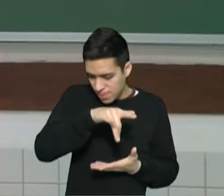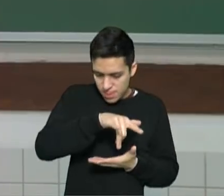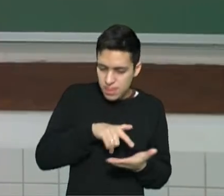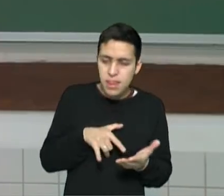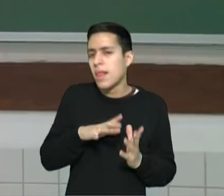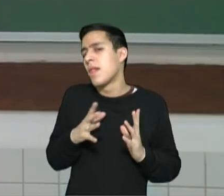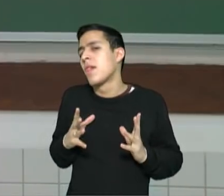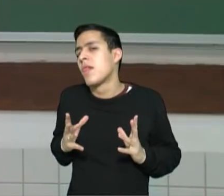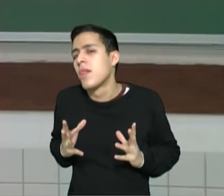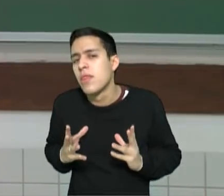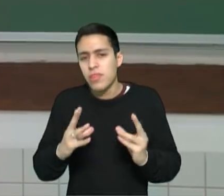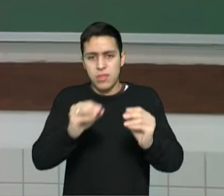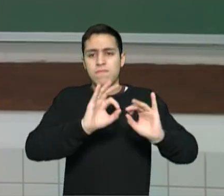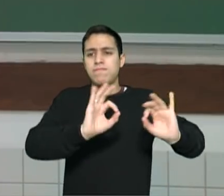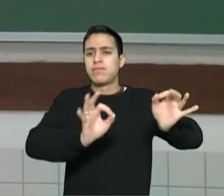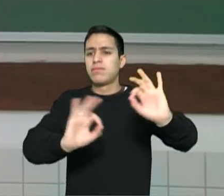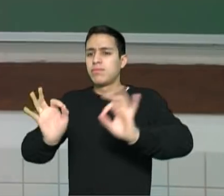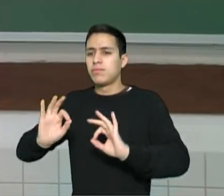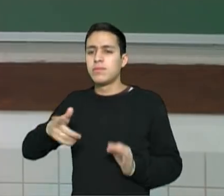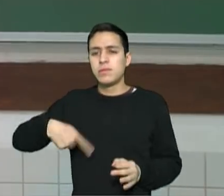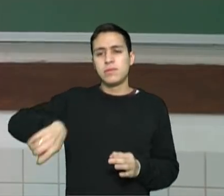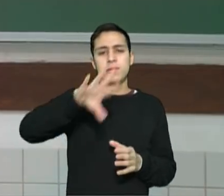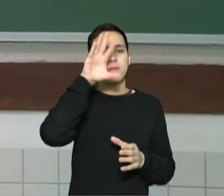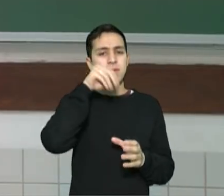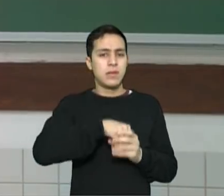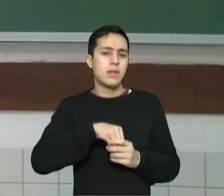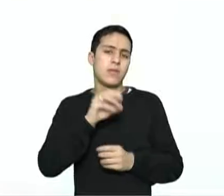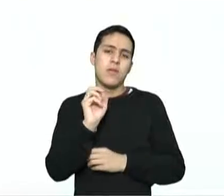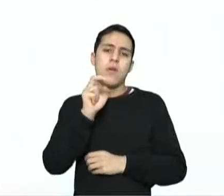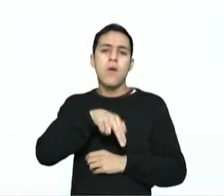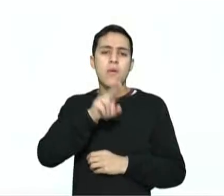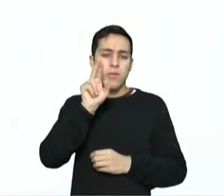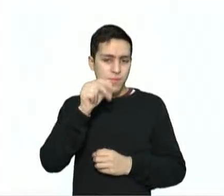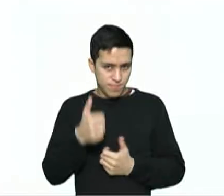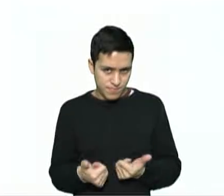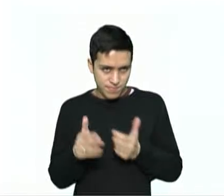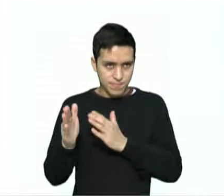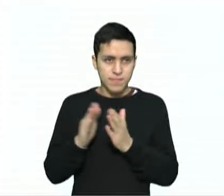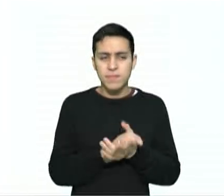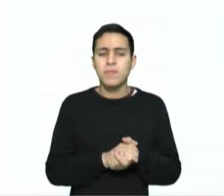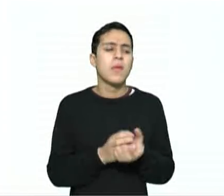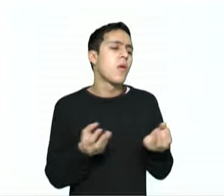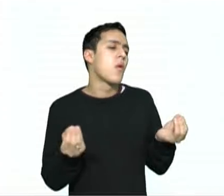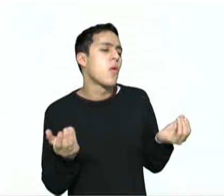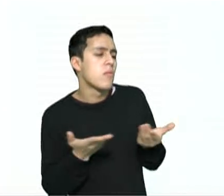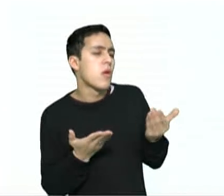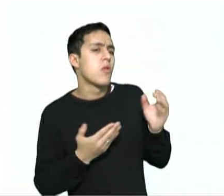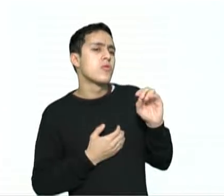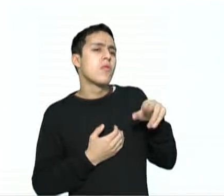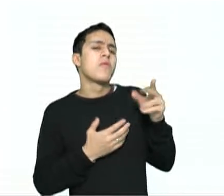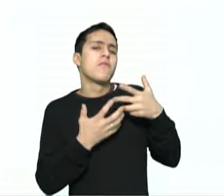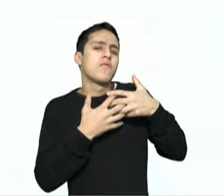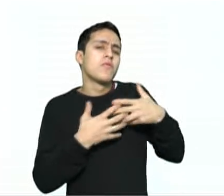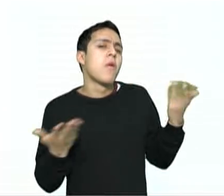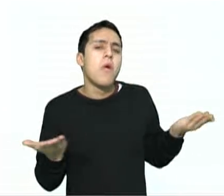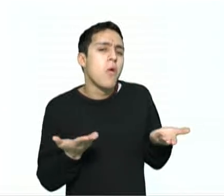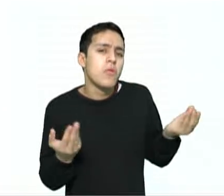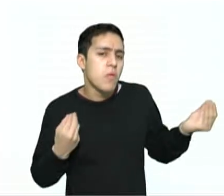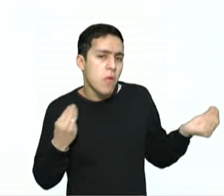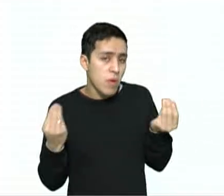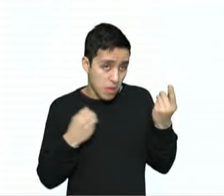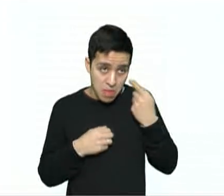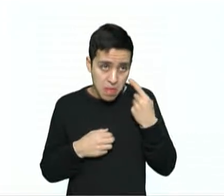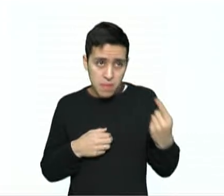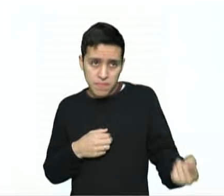demais organismos dentro da ONU. A atualidade da ONU, como é que ela está funcionando? Ela está funcionando hoje